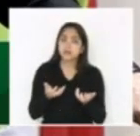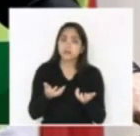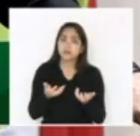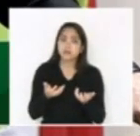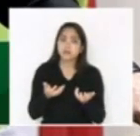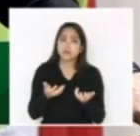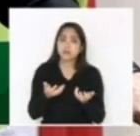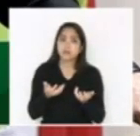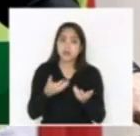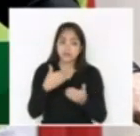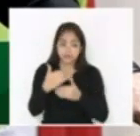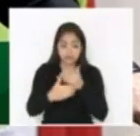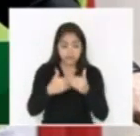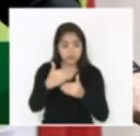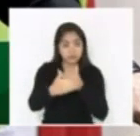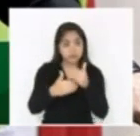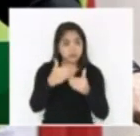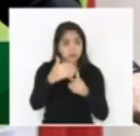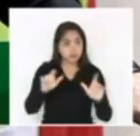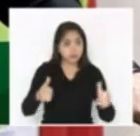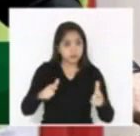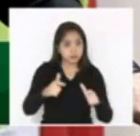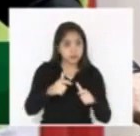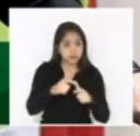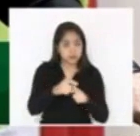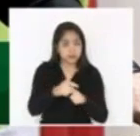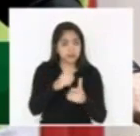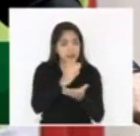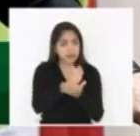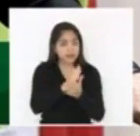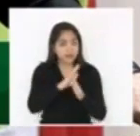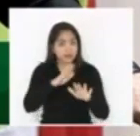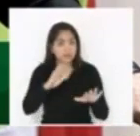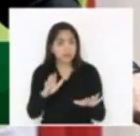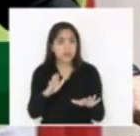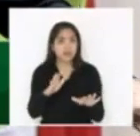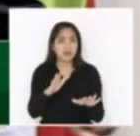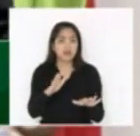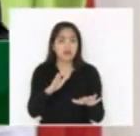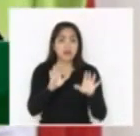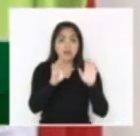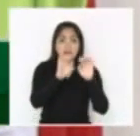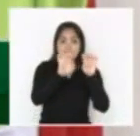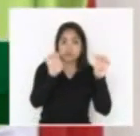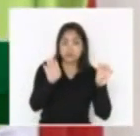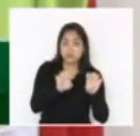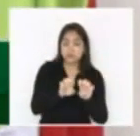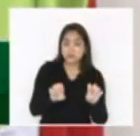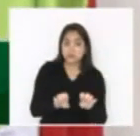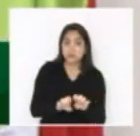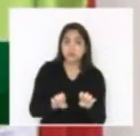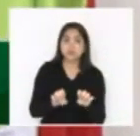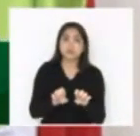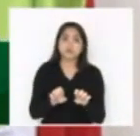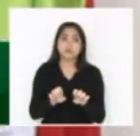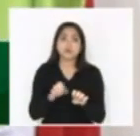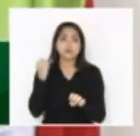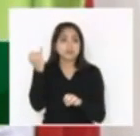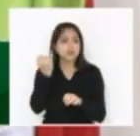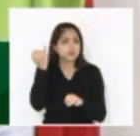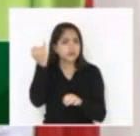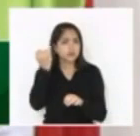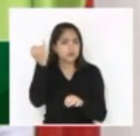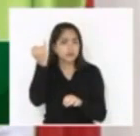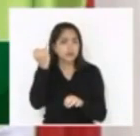através desse processo de esvaziamento, matar essas estruturas que foram tão importantes